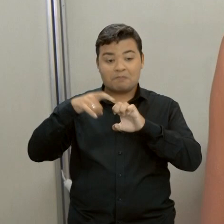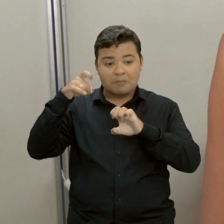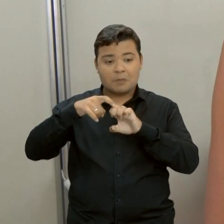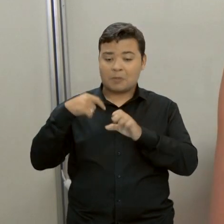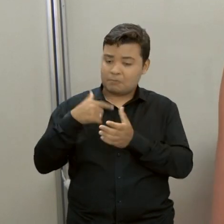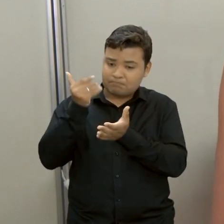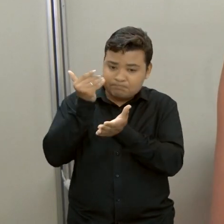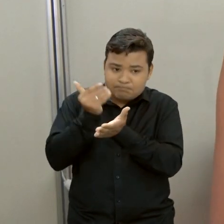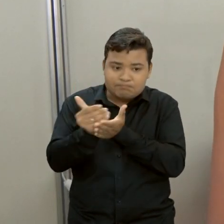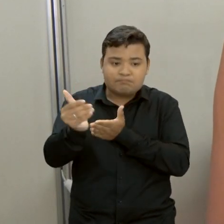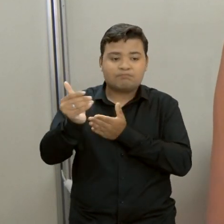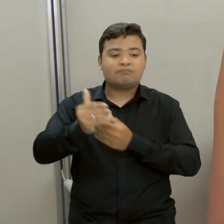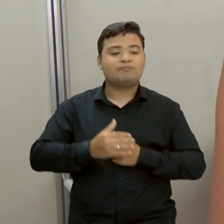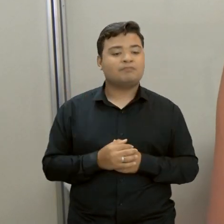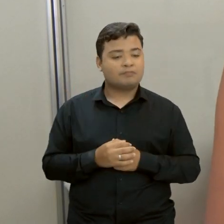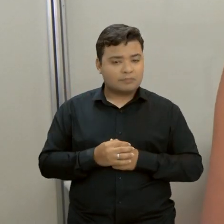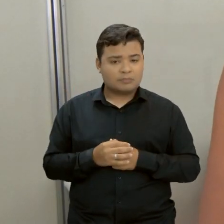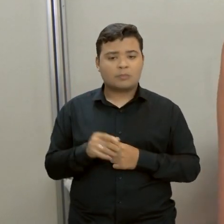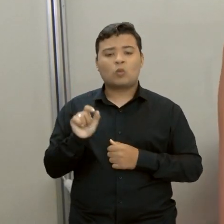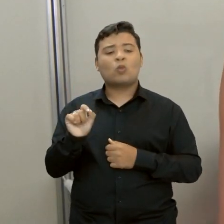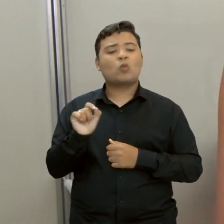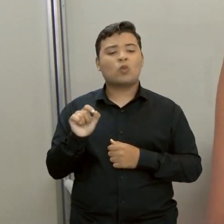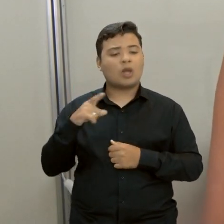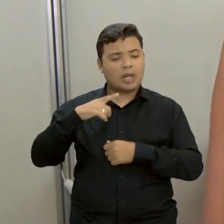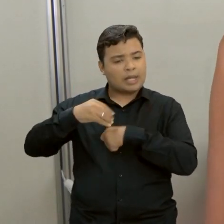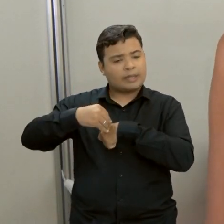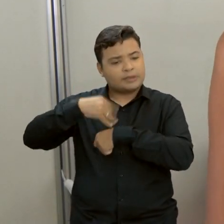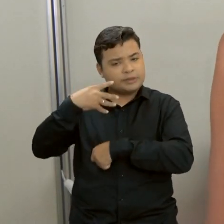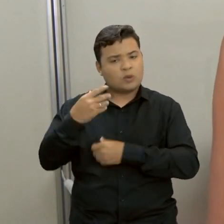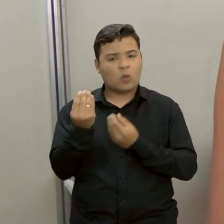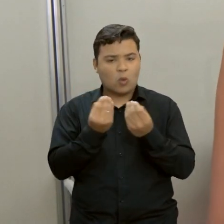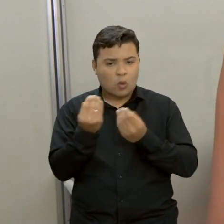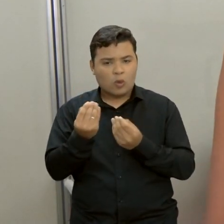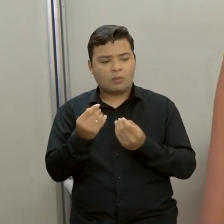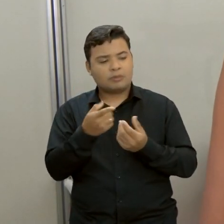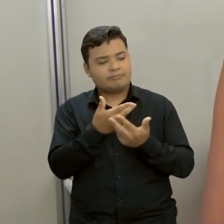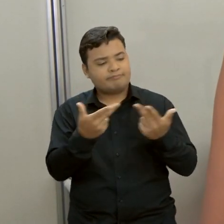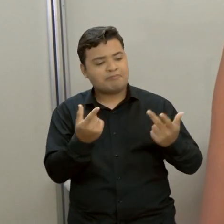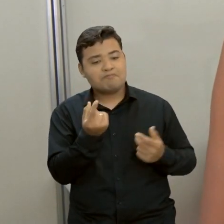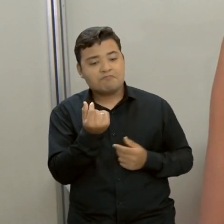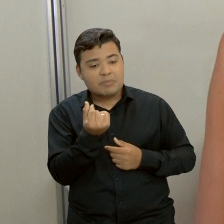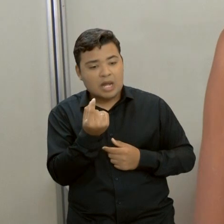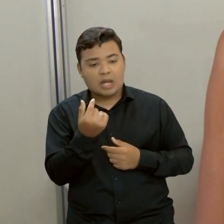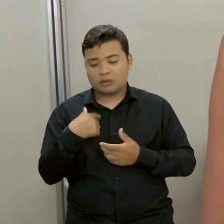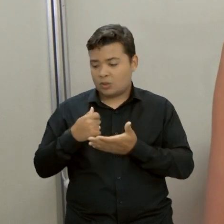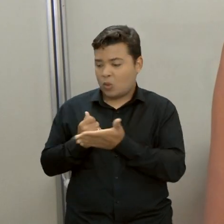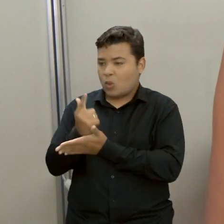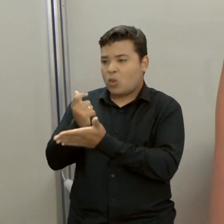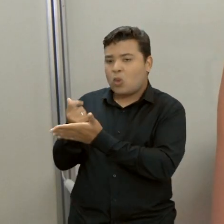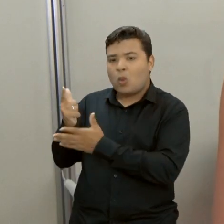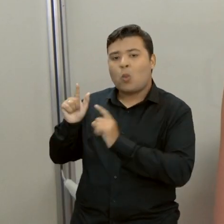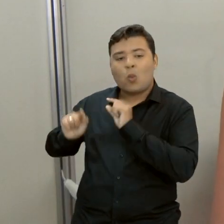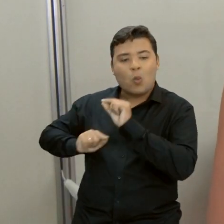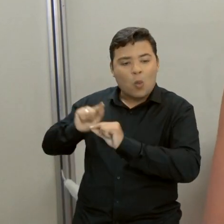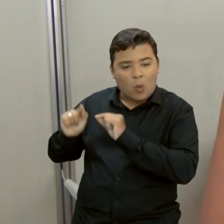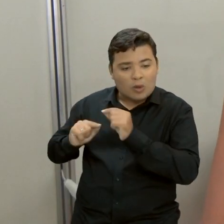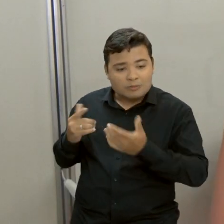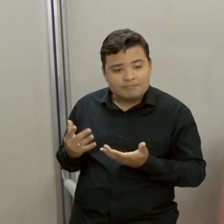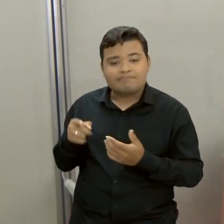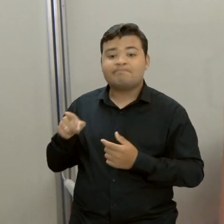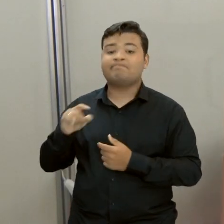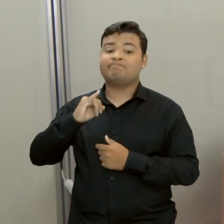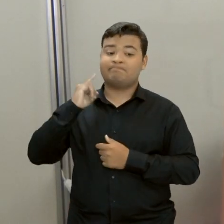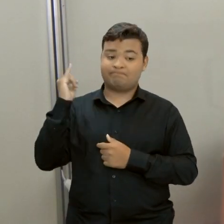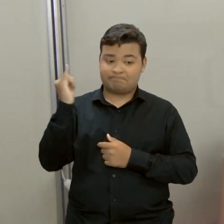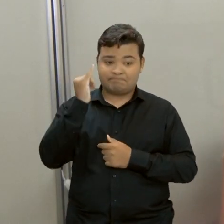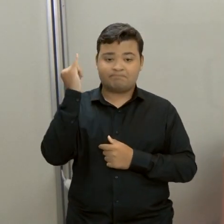empreendedorismo, dando as dicas de fazer a precificação, o que comprar. Então, muito importante para